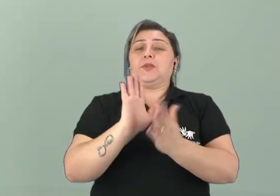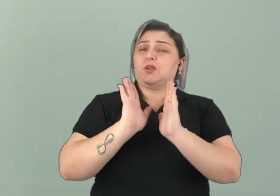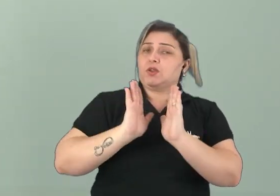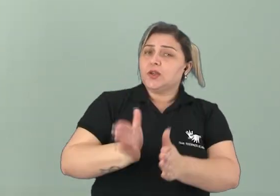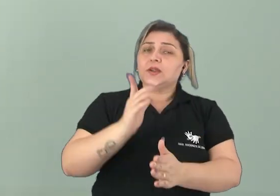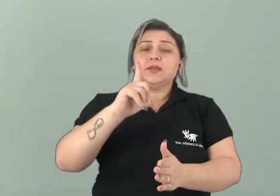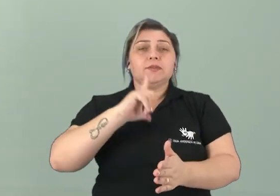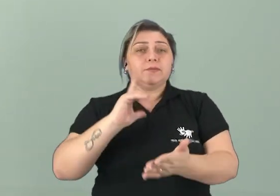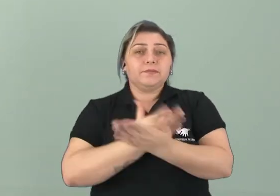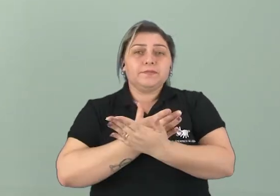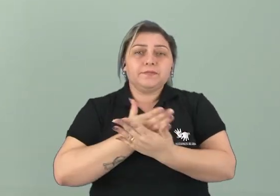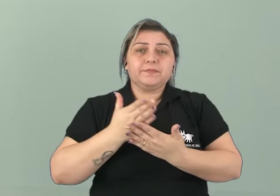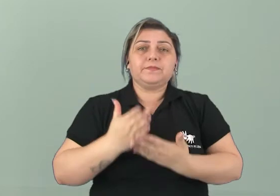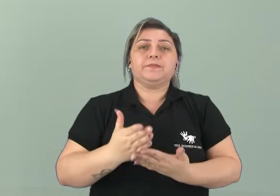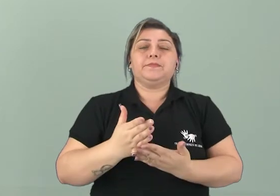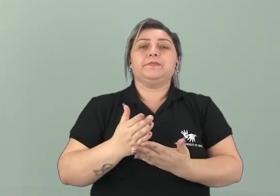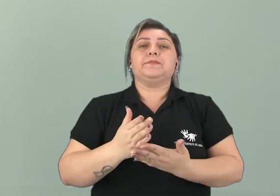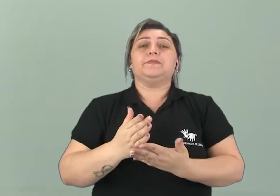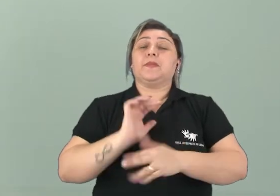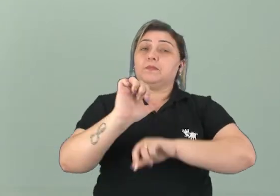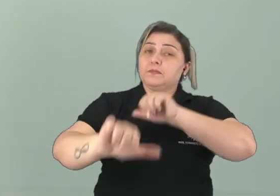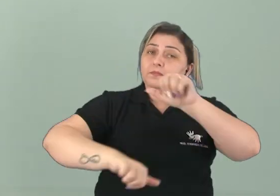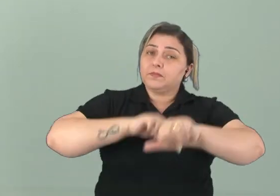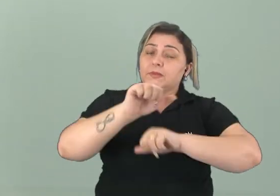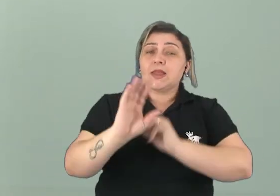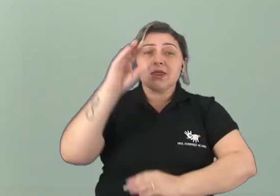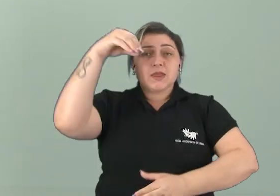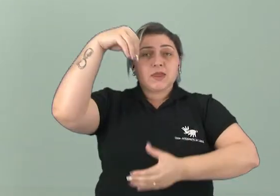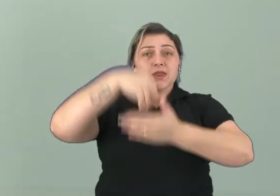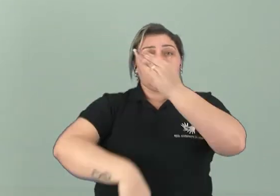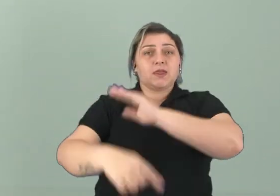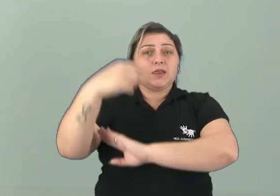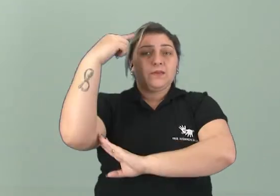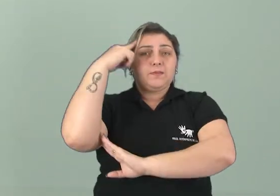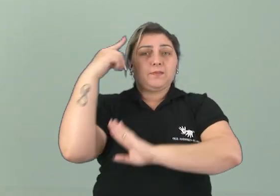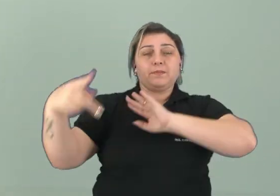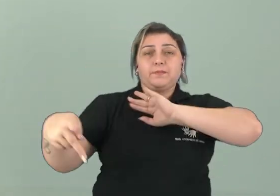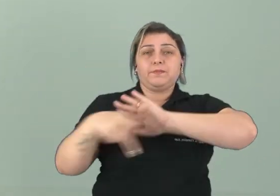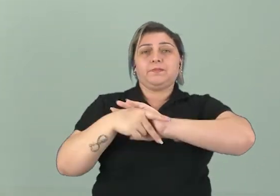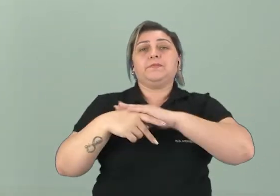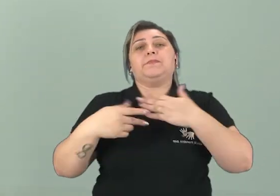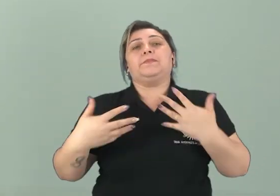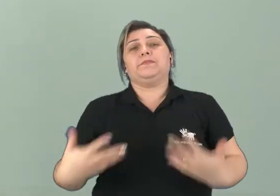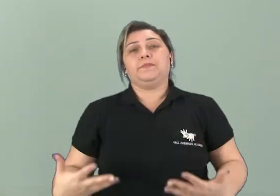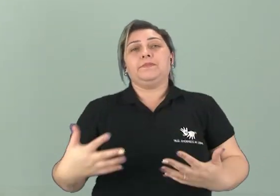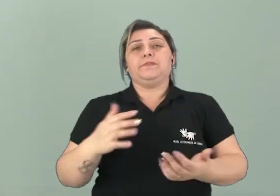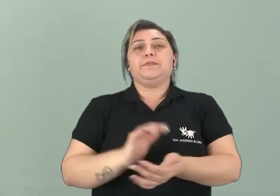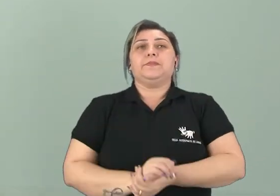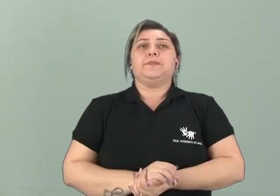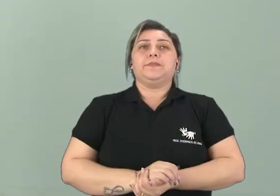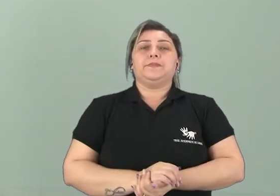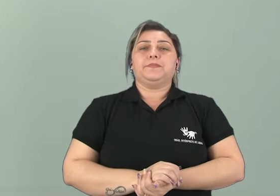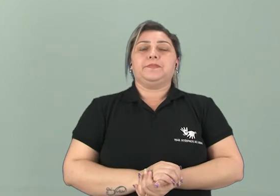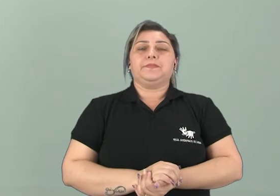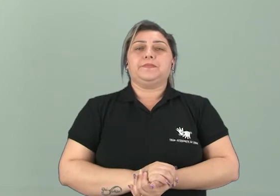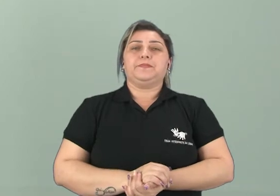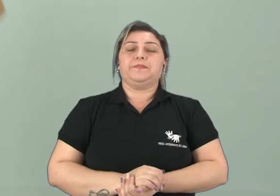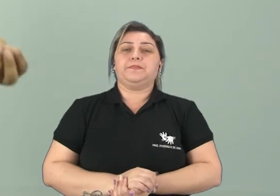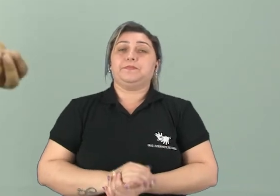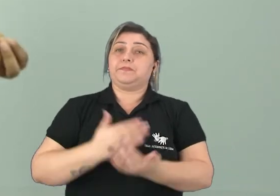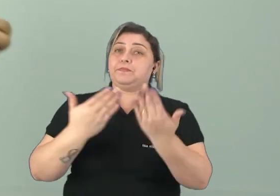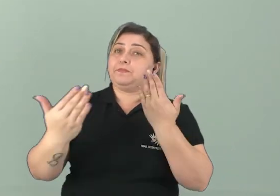tem que começar a mudança dentro do nosso pensamento, né? Dentro